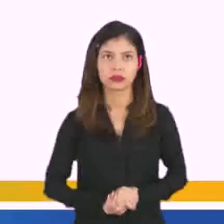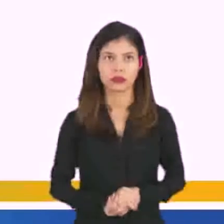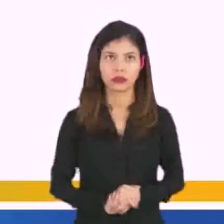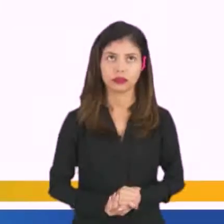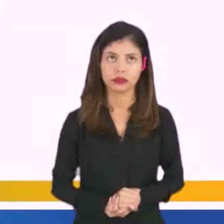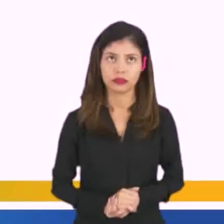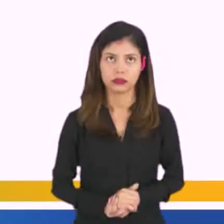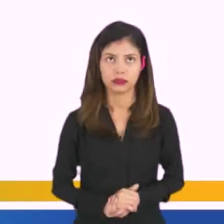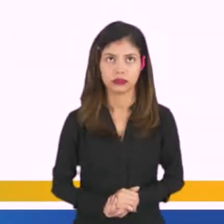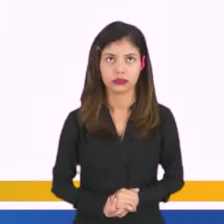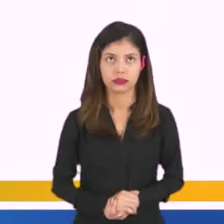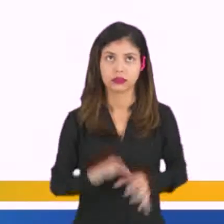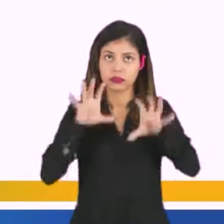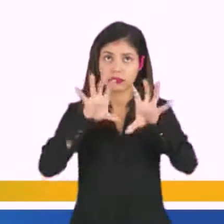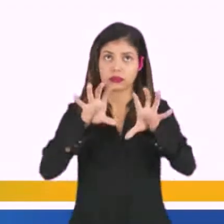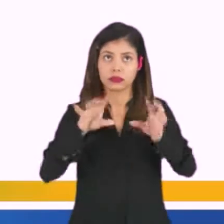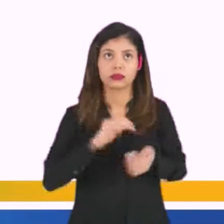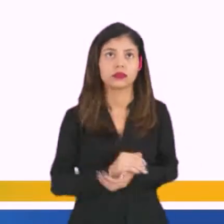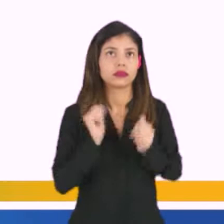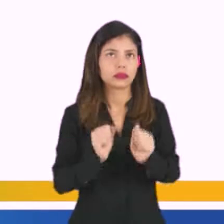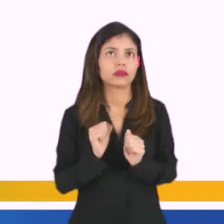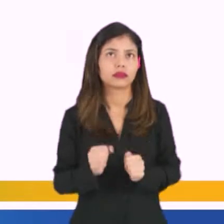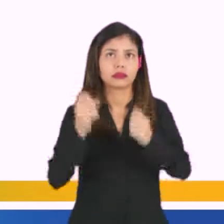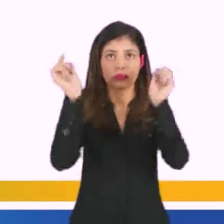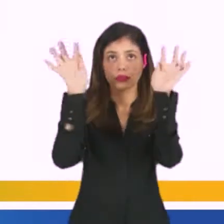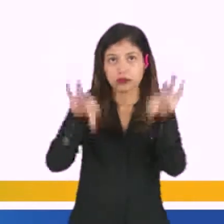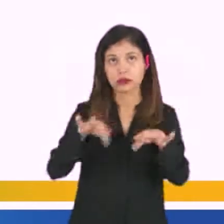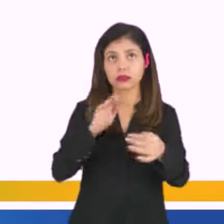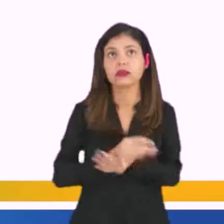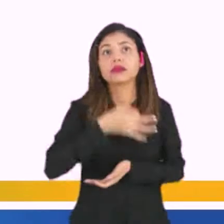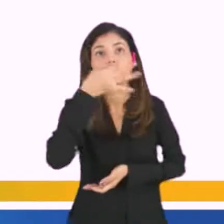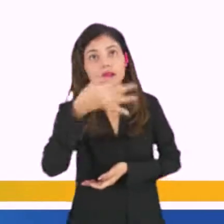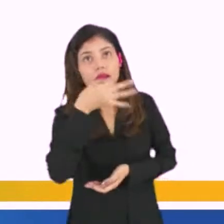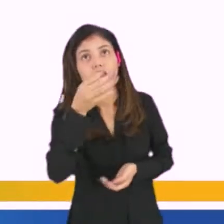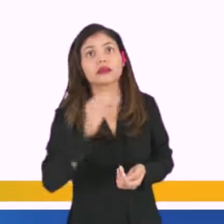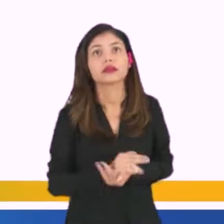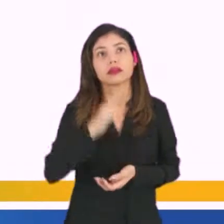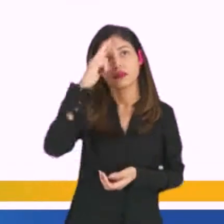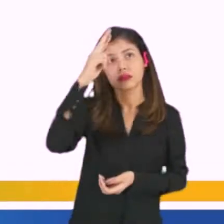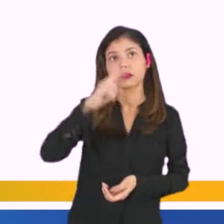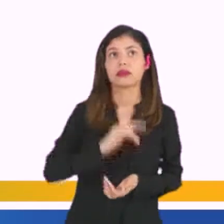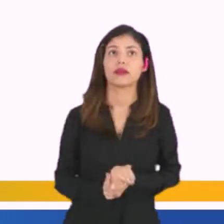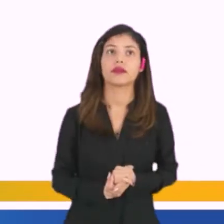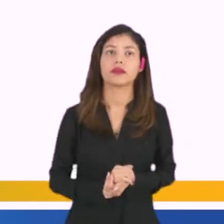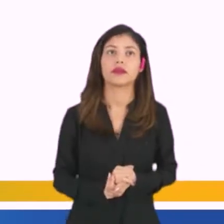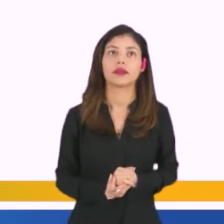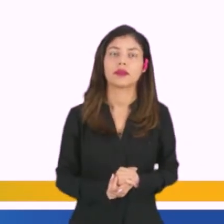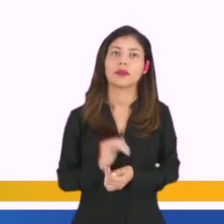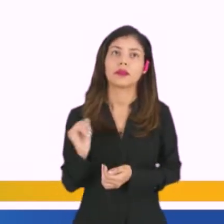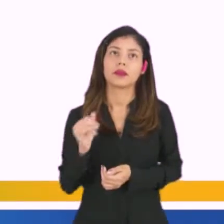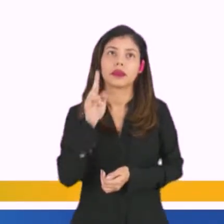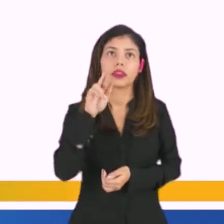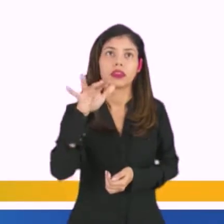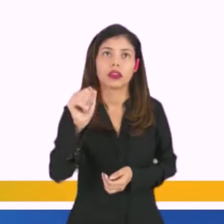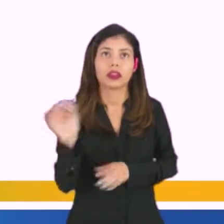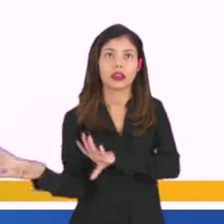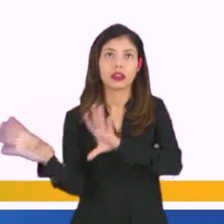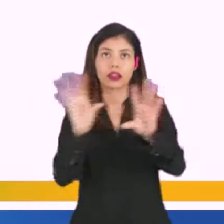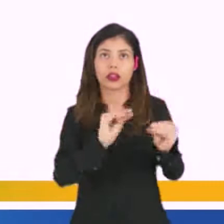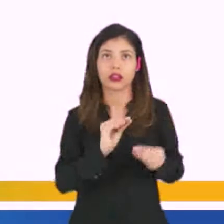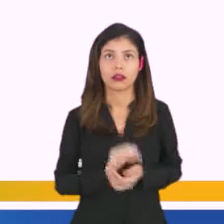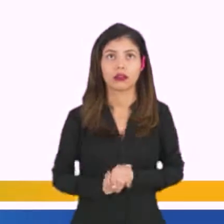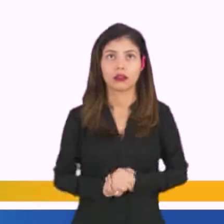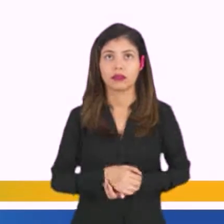autoridade. Assim, podemos concluir que o argumento de autoridade é uma ferramenta através